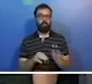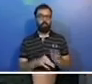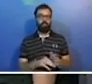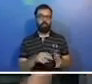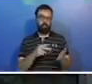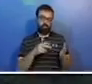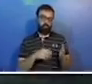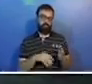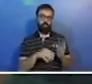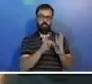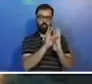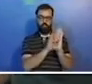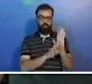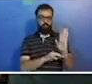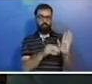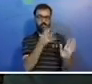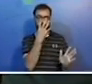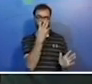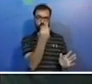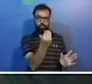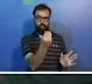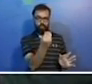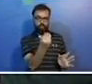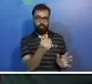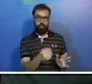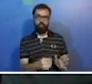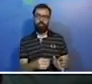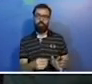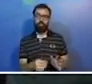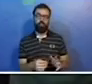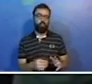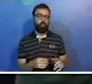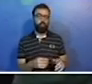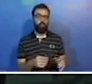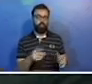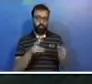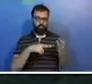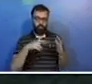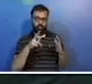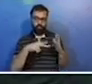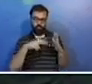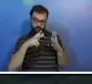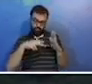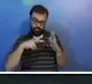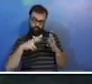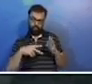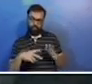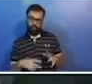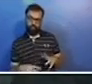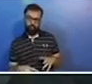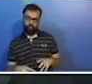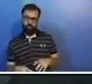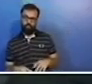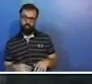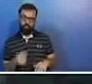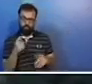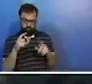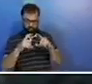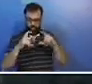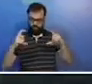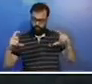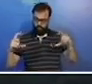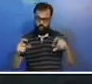Essa frase aqui é um pedacinho lá do texto, um problema chamado coiote. Vocês vão ler essa parte